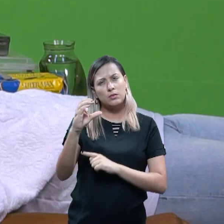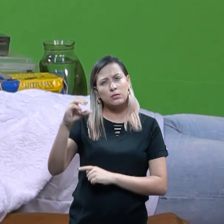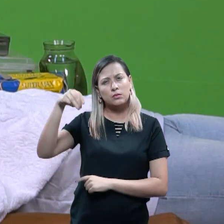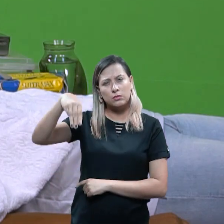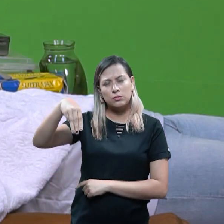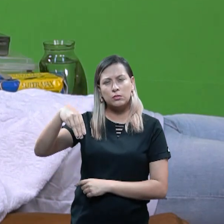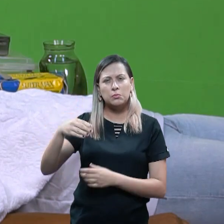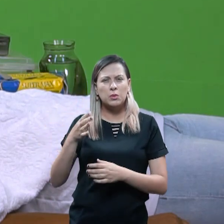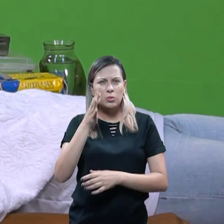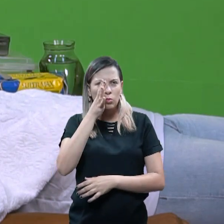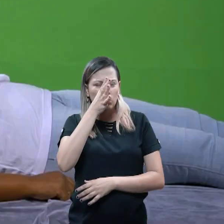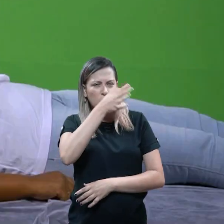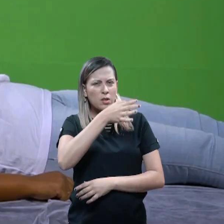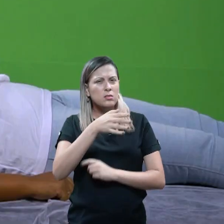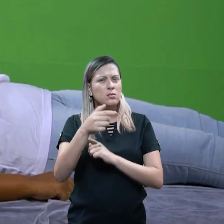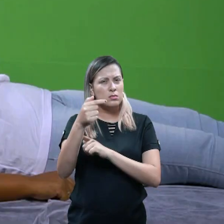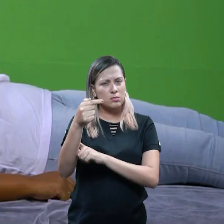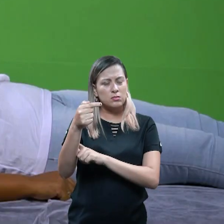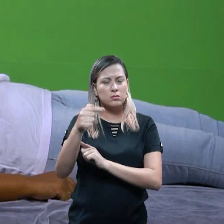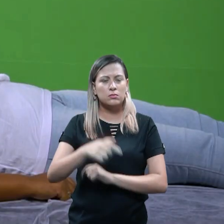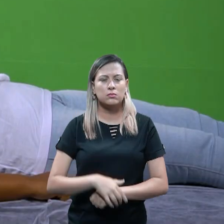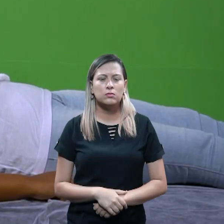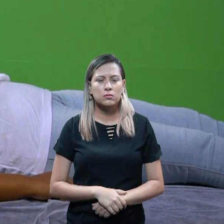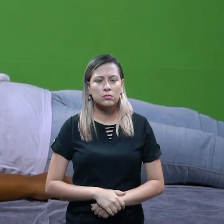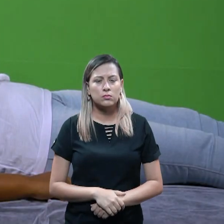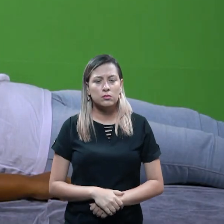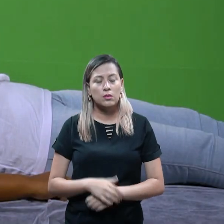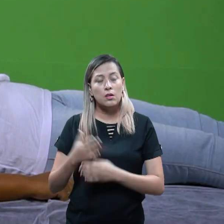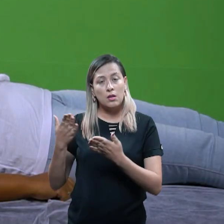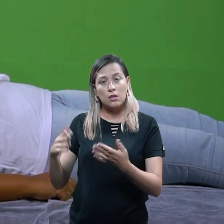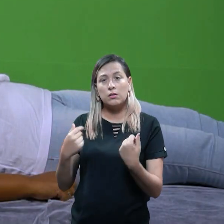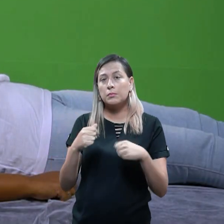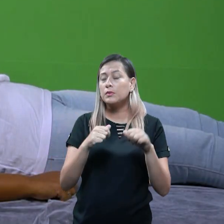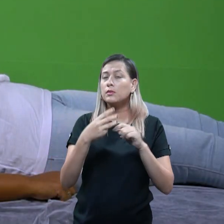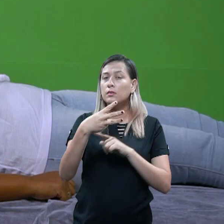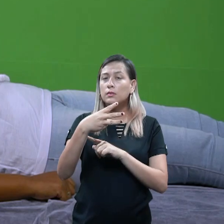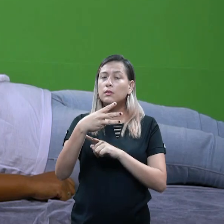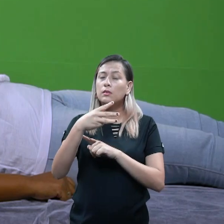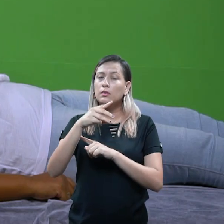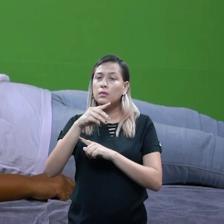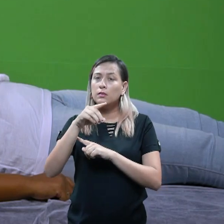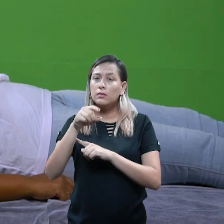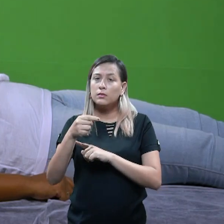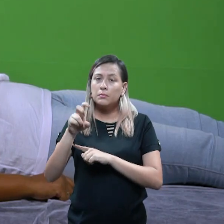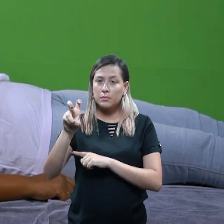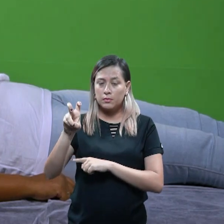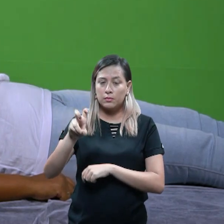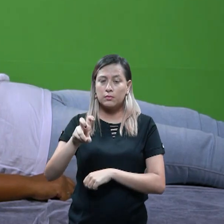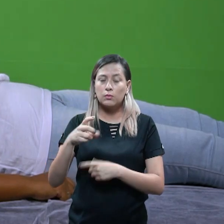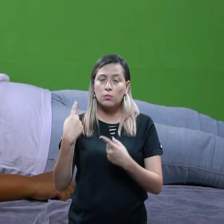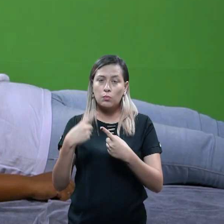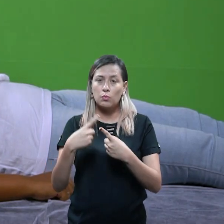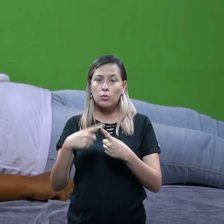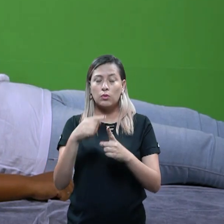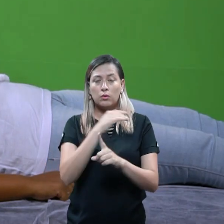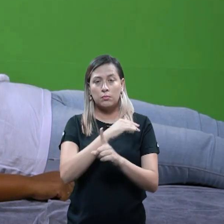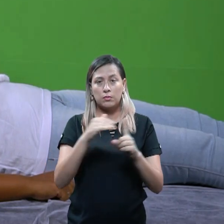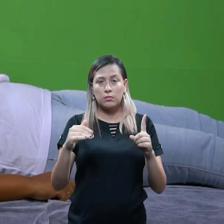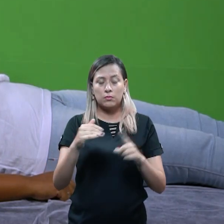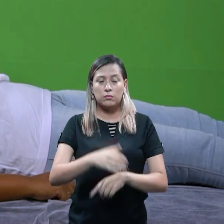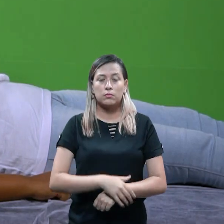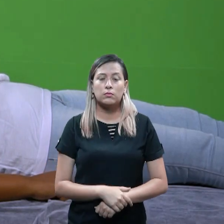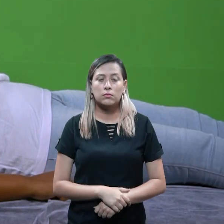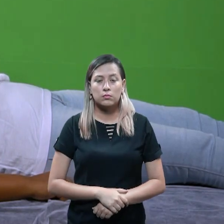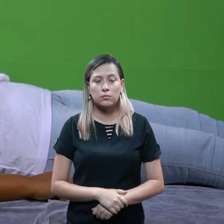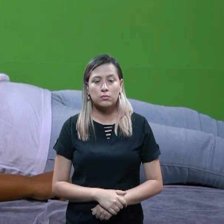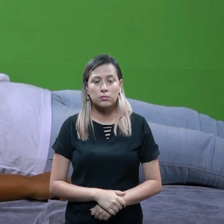quase 7 centímetros. Aqui tem que dar 3,5, porque é a metade. Bora começar a trabalhar? Agora nós vamos